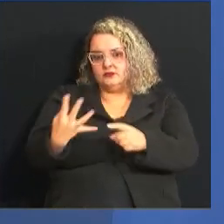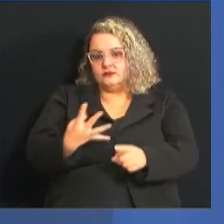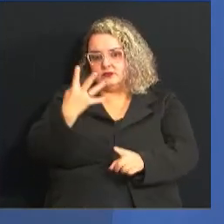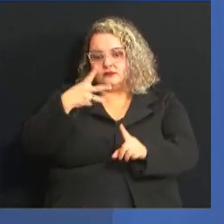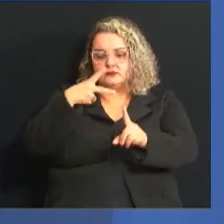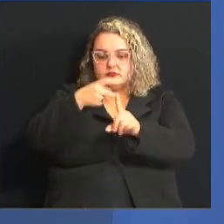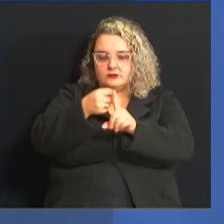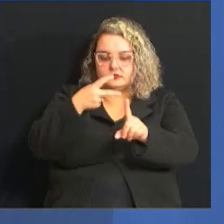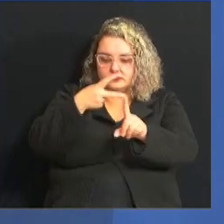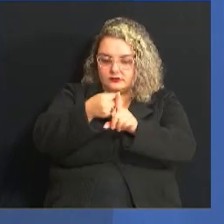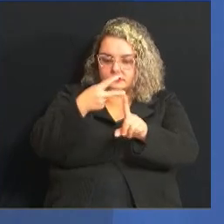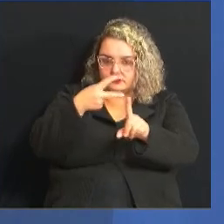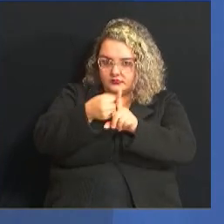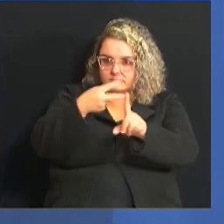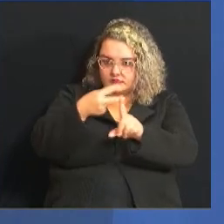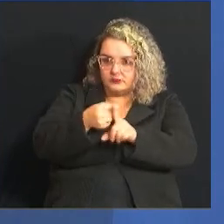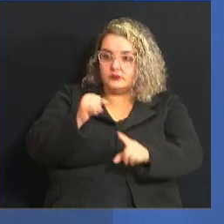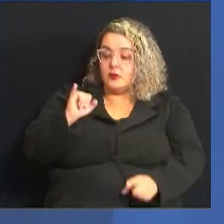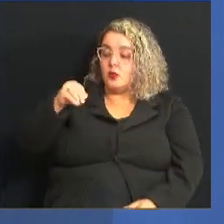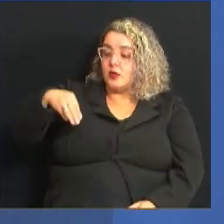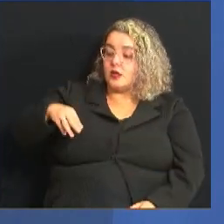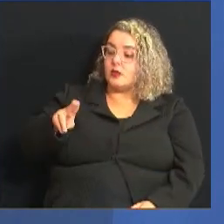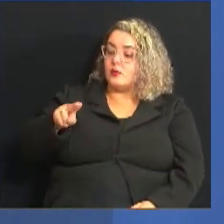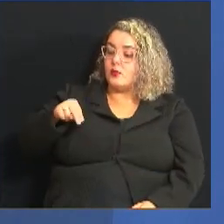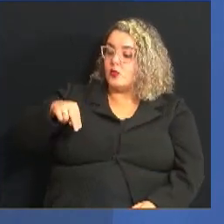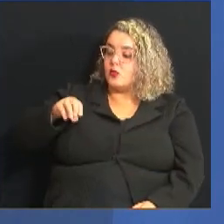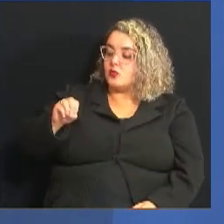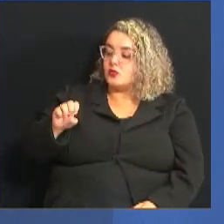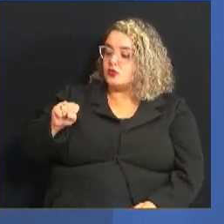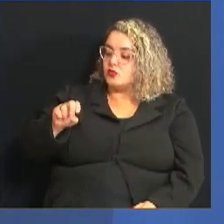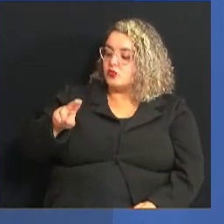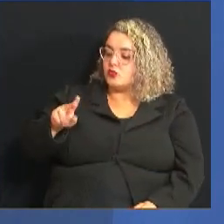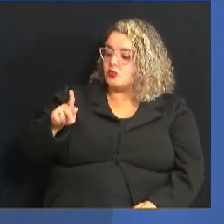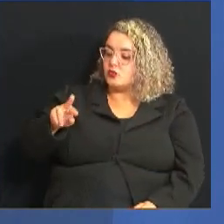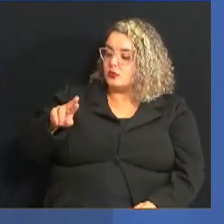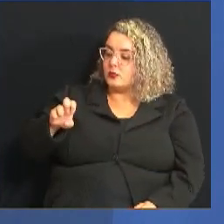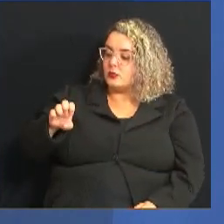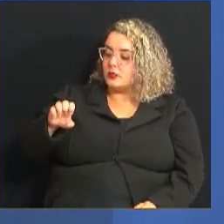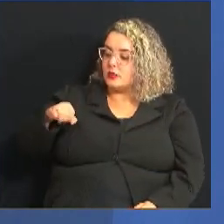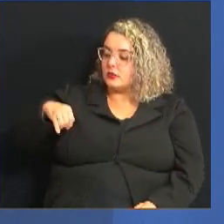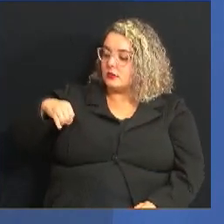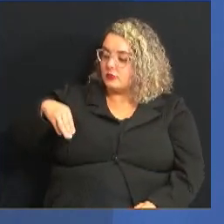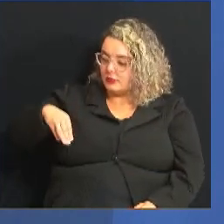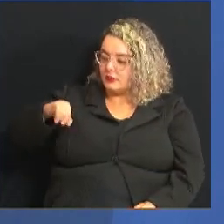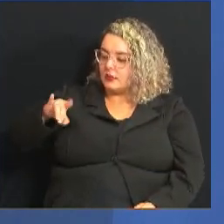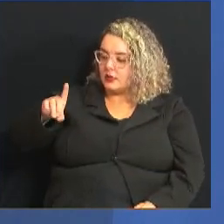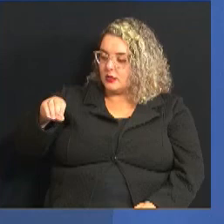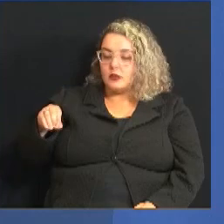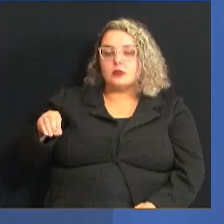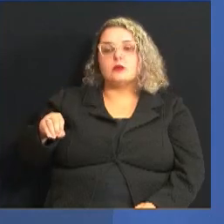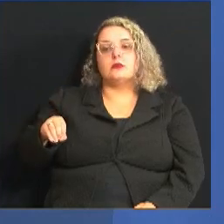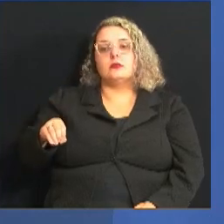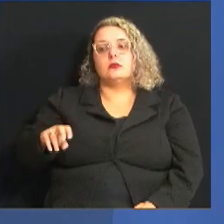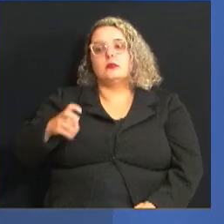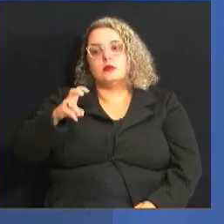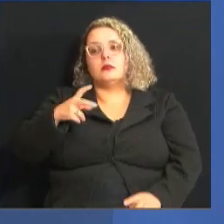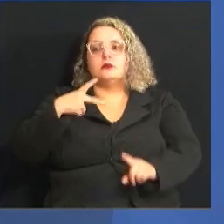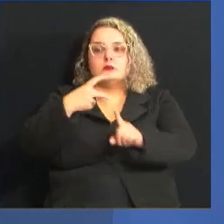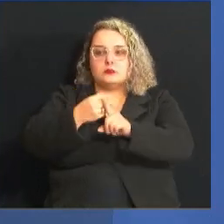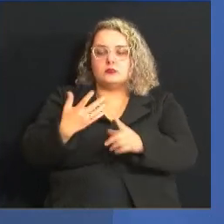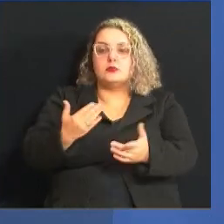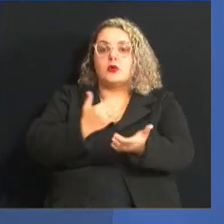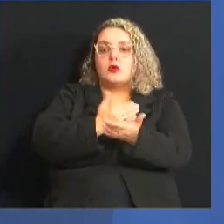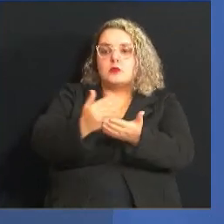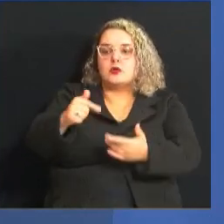tem os imunossupressivos que inclusive já estão na quinta dose, e a gente também tem o que começou essa semana,